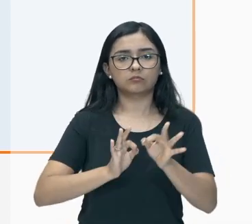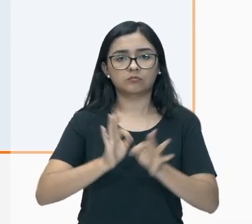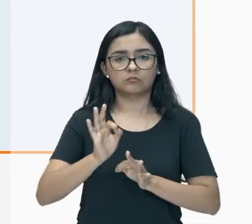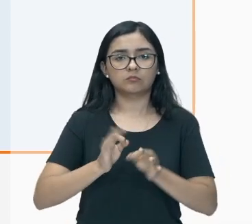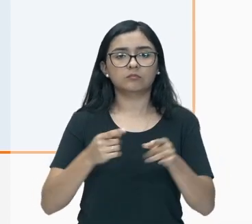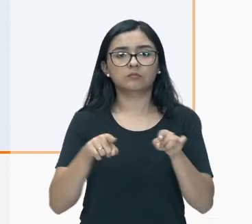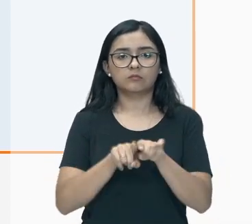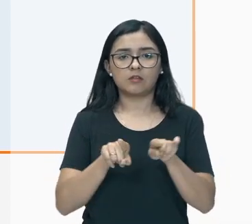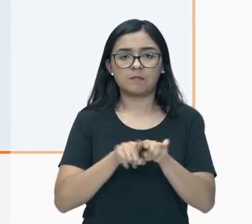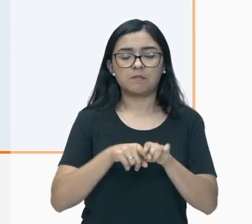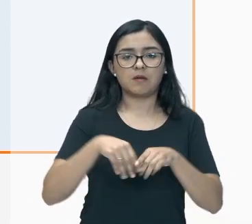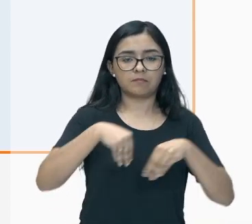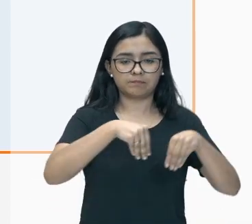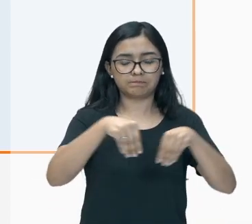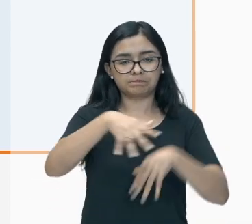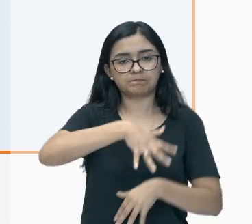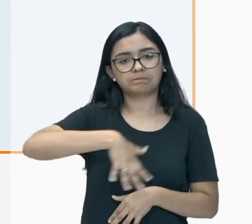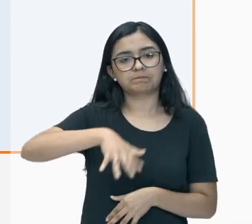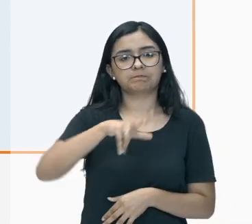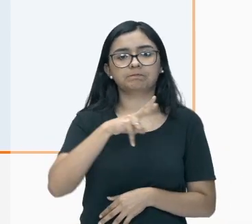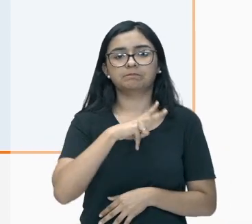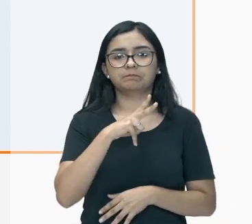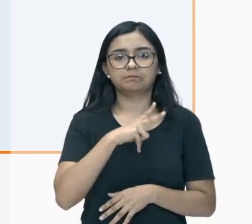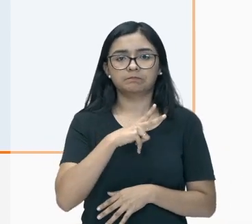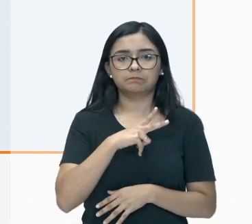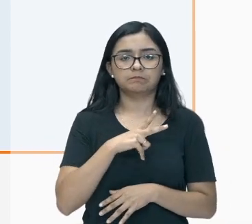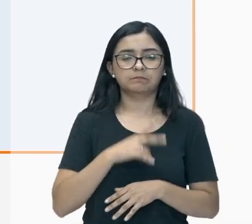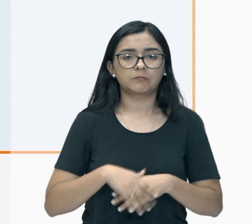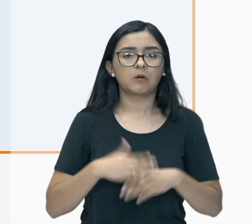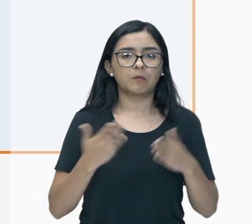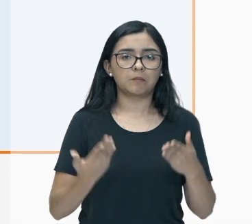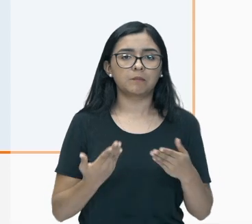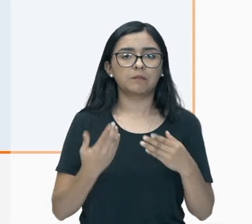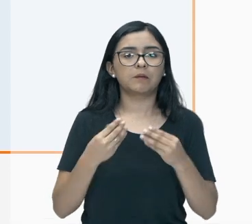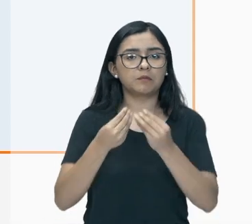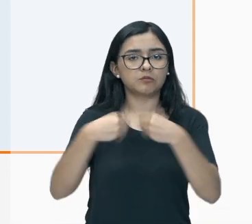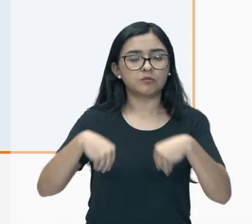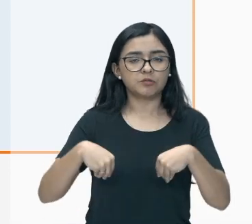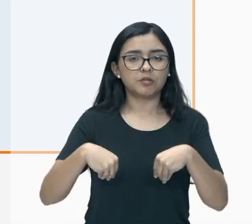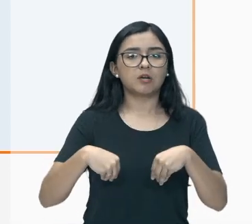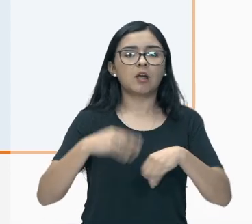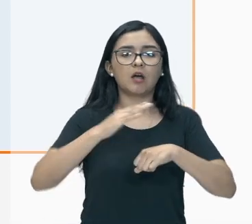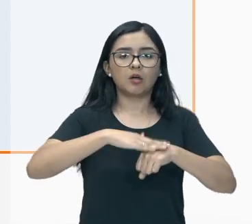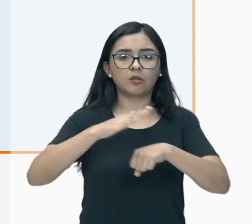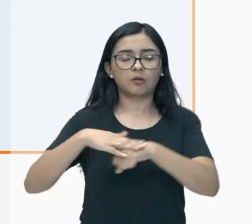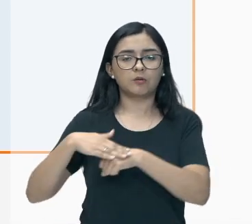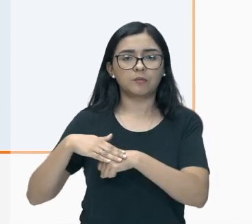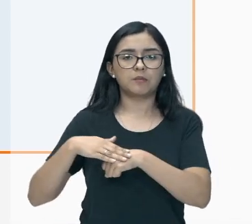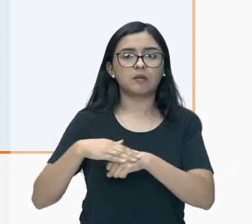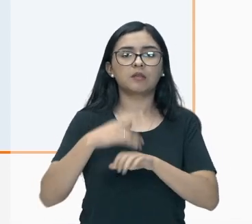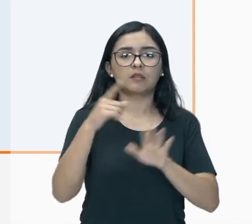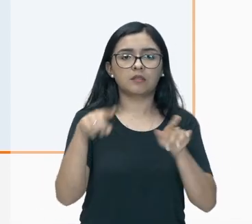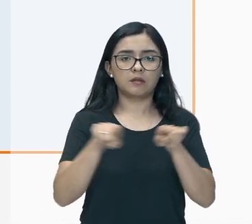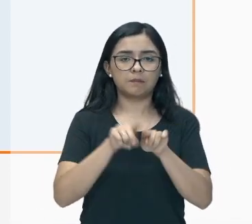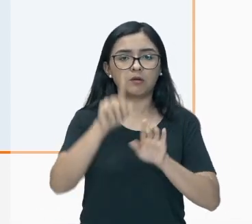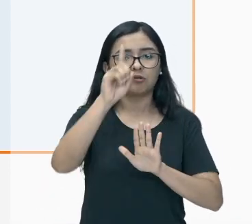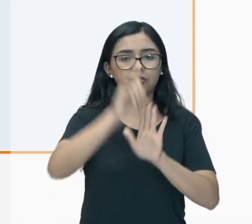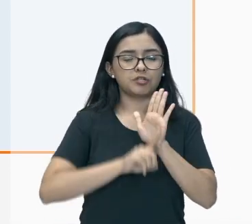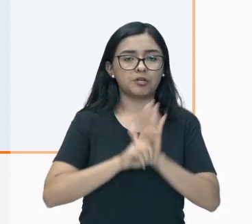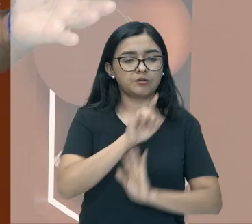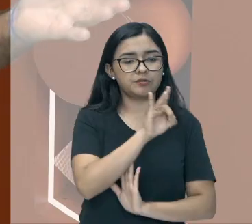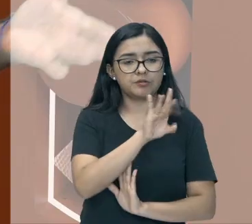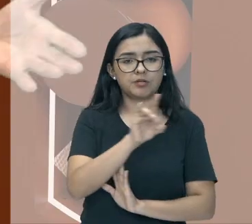propriedade privada, porém, não para ameaçar a autonomia dos estados e os direitos individuais. Muito